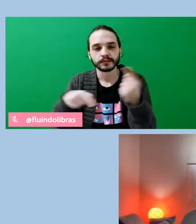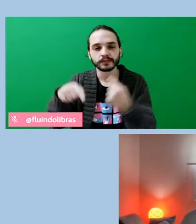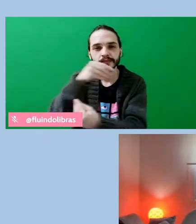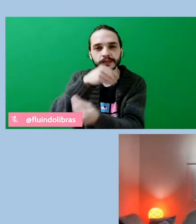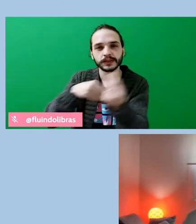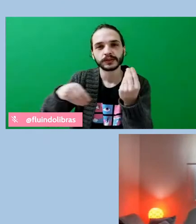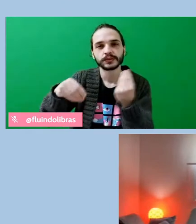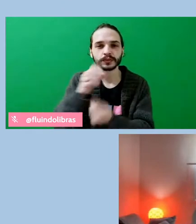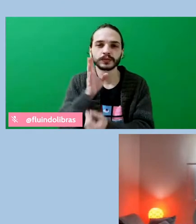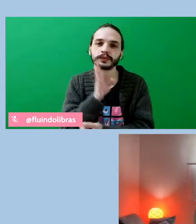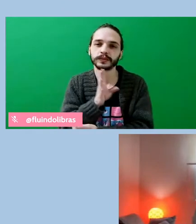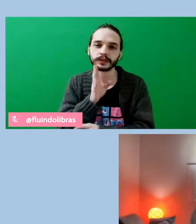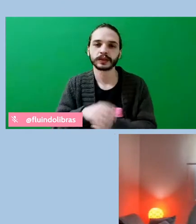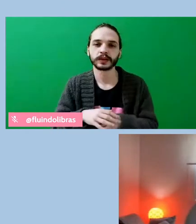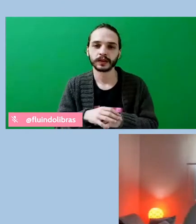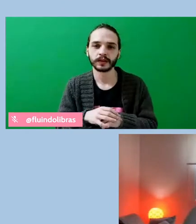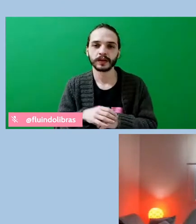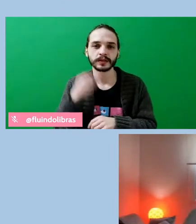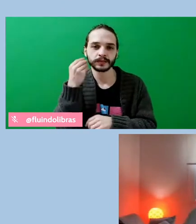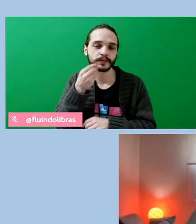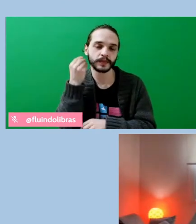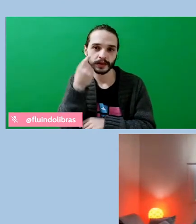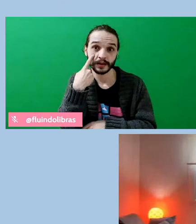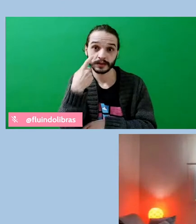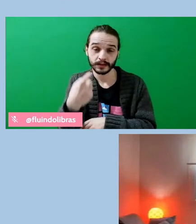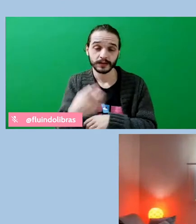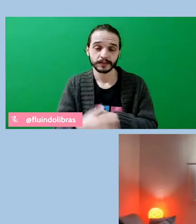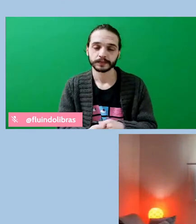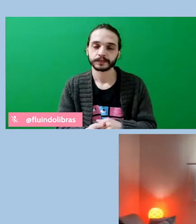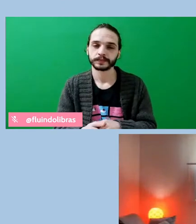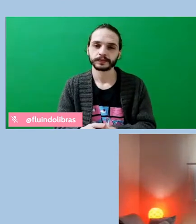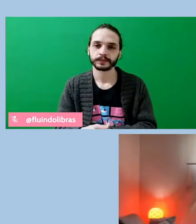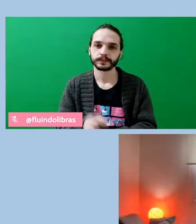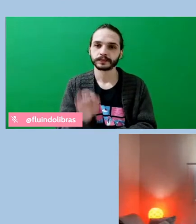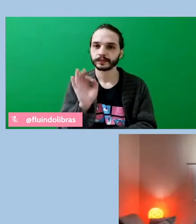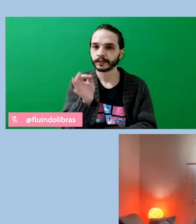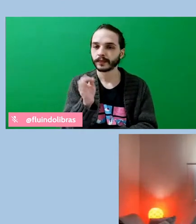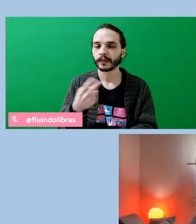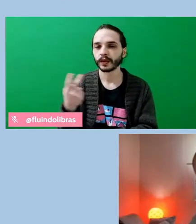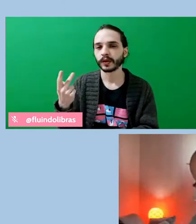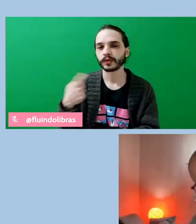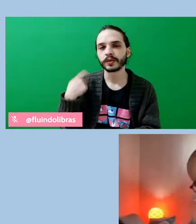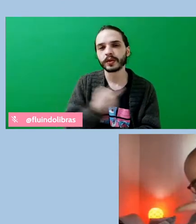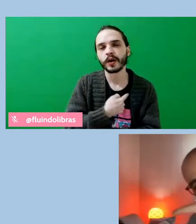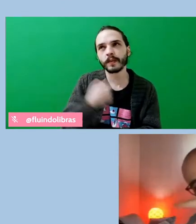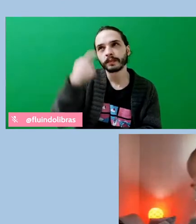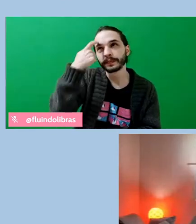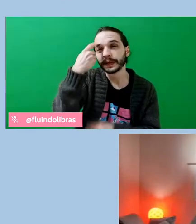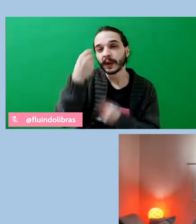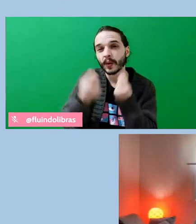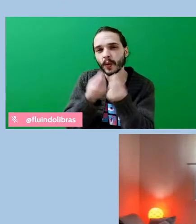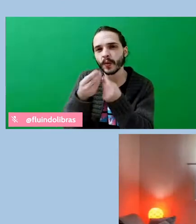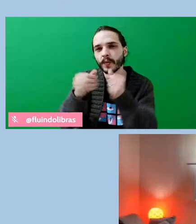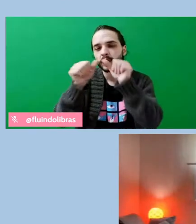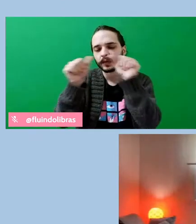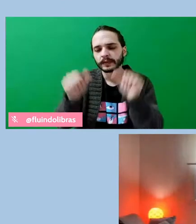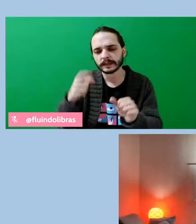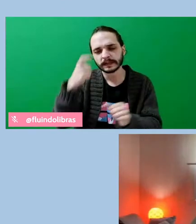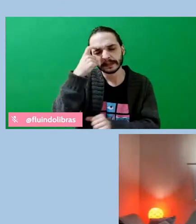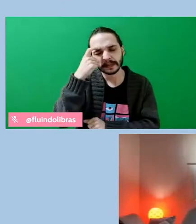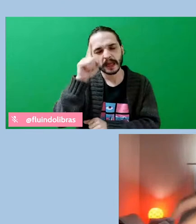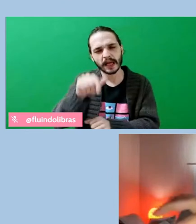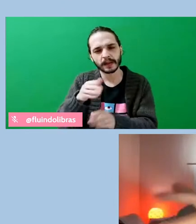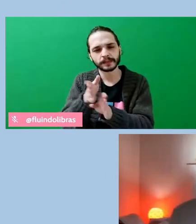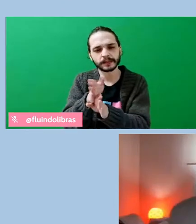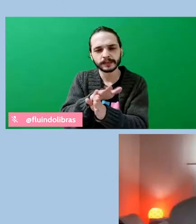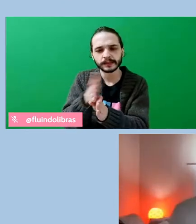filme. São experiências muito A interessantes. gente ficou muito tempo pensando nesse formato, sabe? Durante o tempo, a gente pensou, será que a gente faz um híbrido,